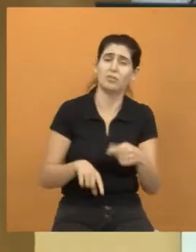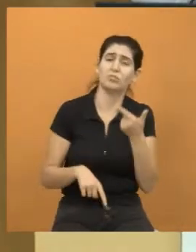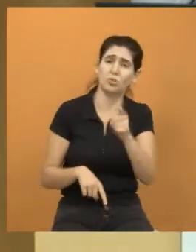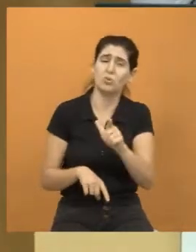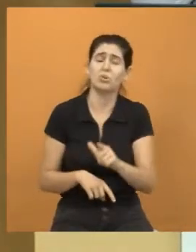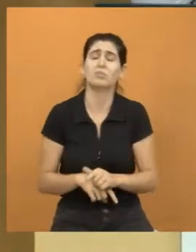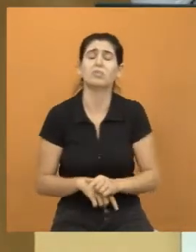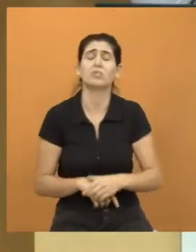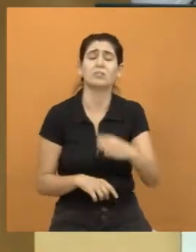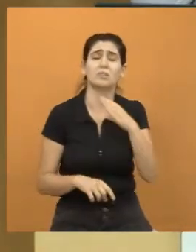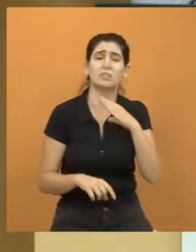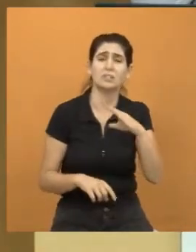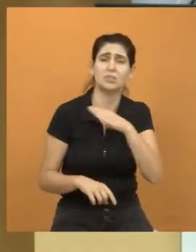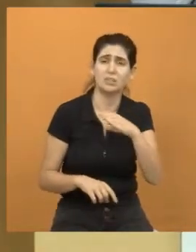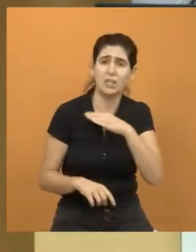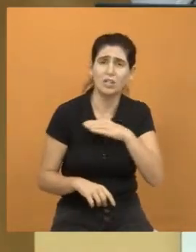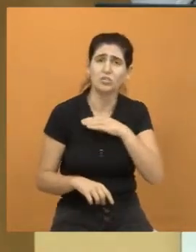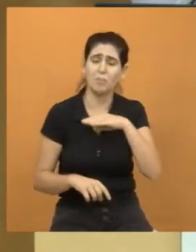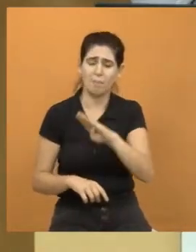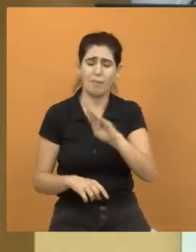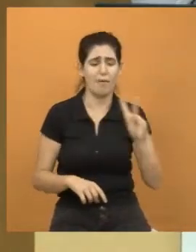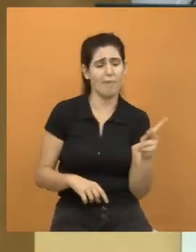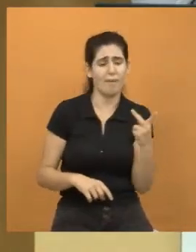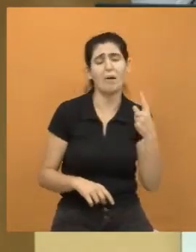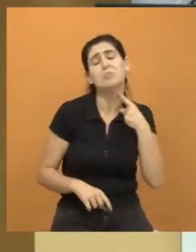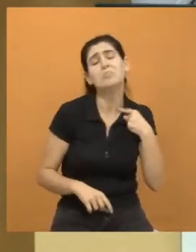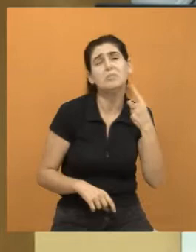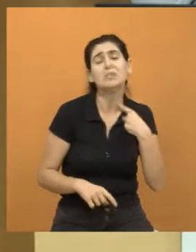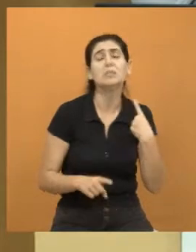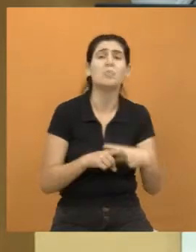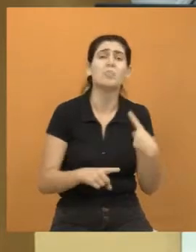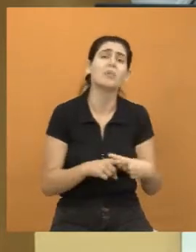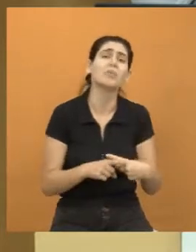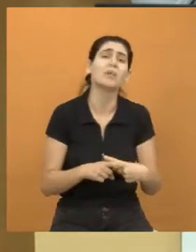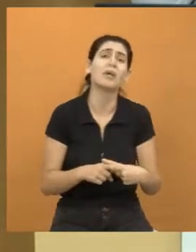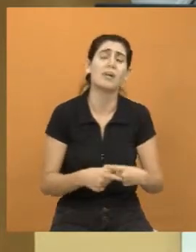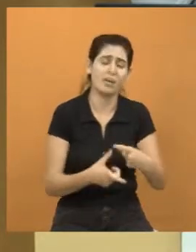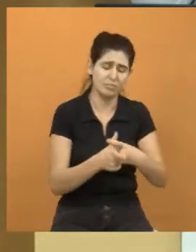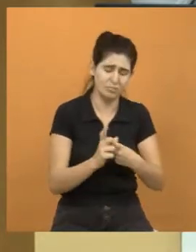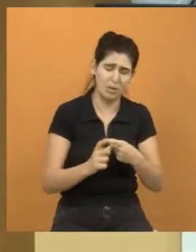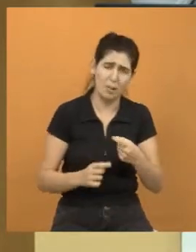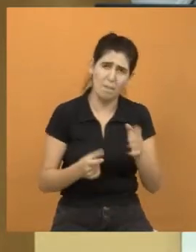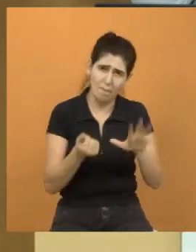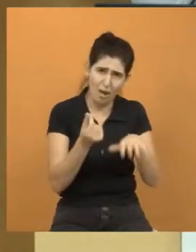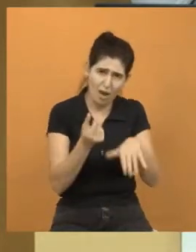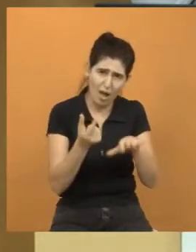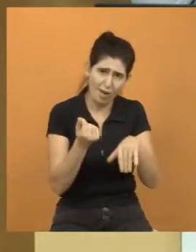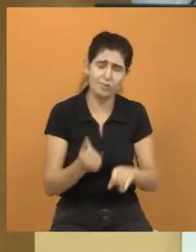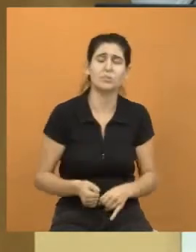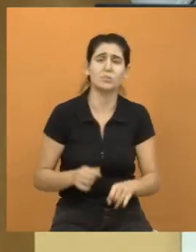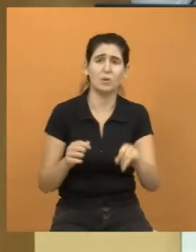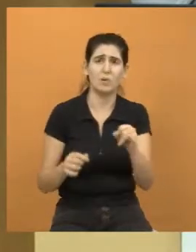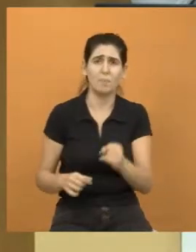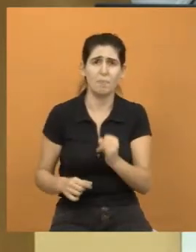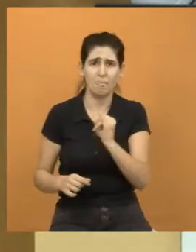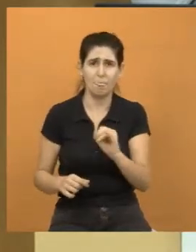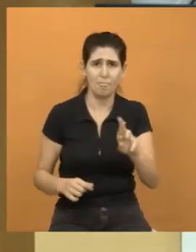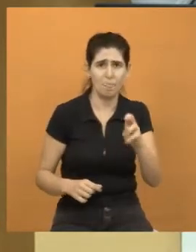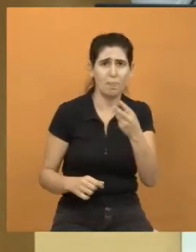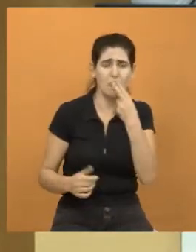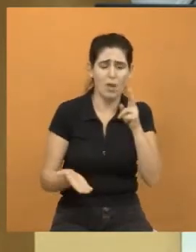estados, no qual os impostos é mais barato. Só que não vem esse lucro para a cidade de Jacareí. Então, nós temos